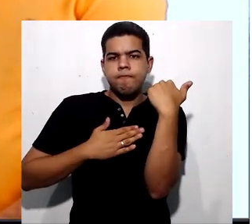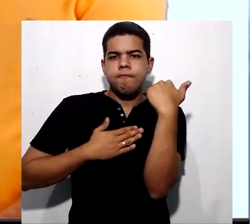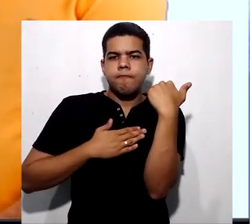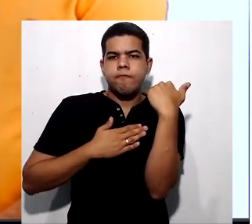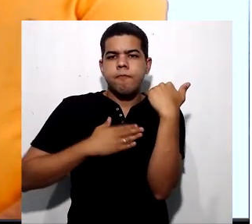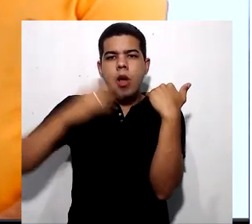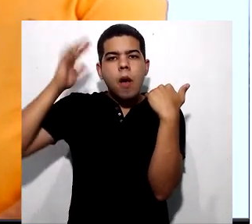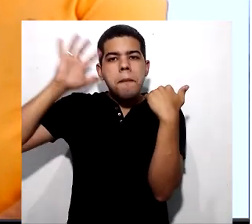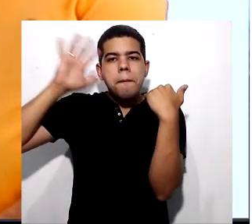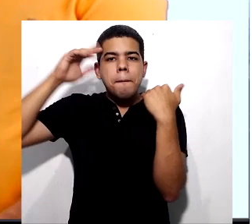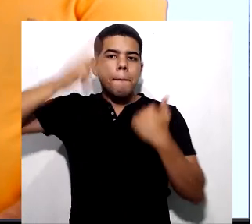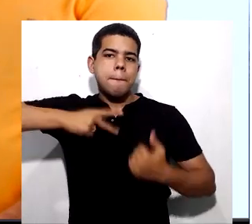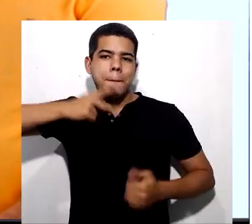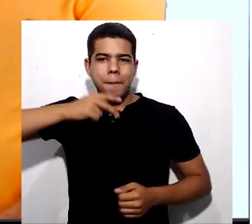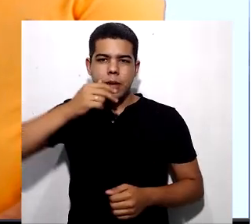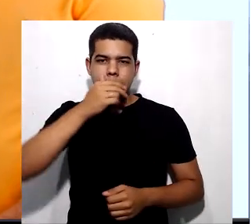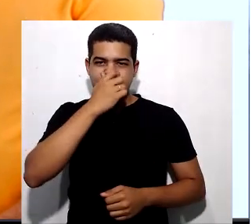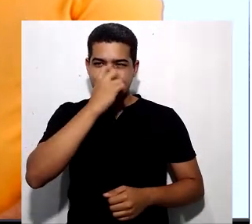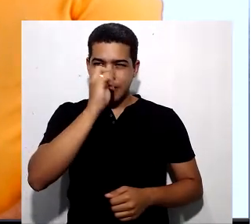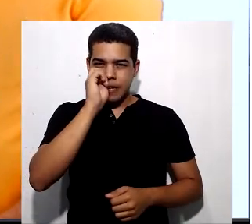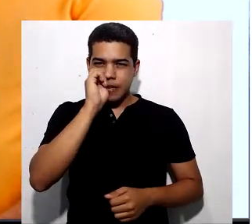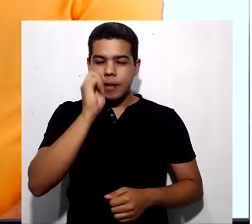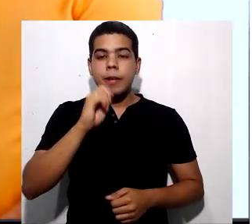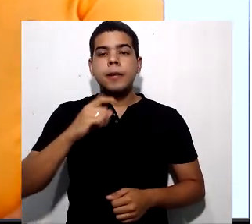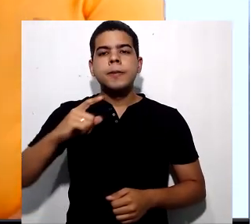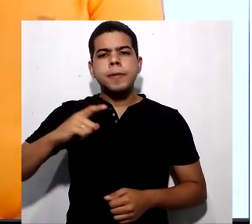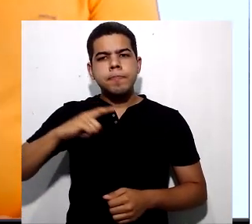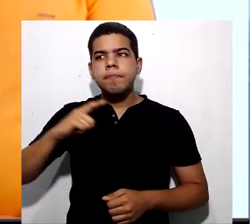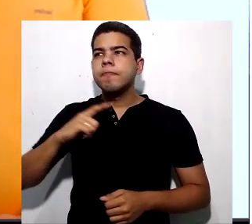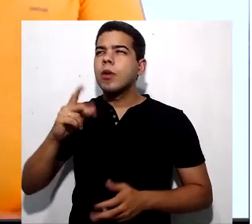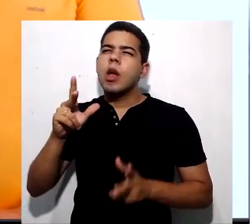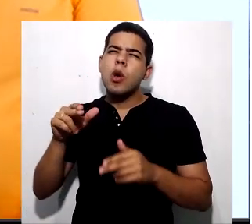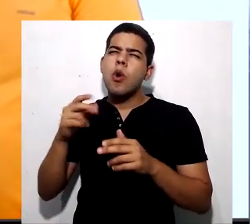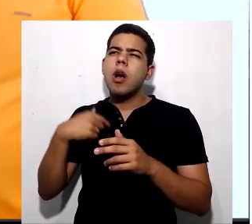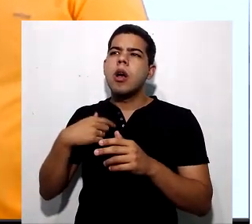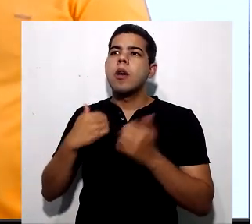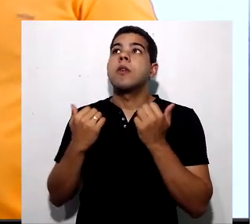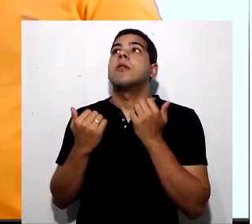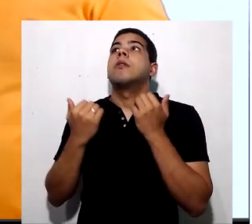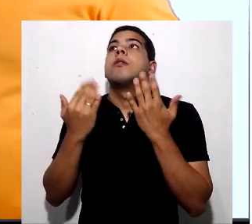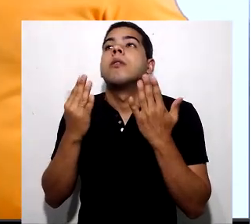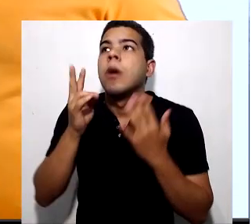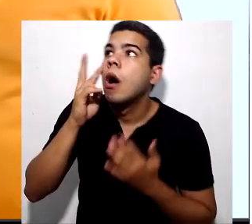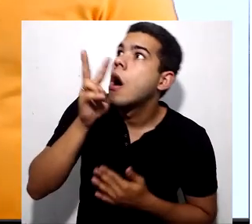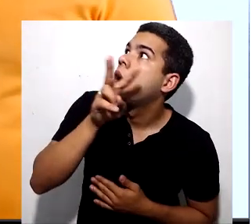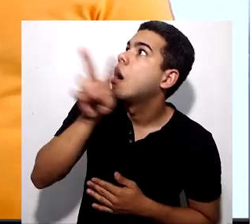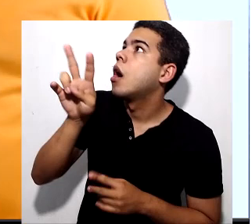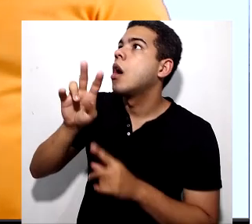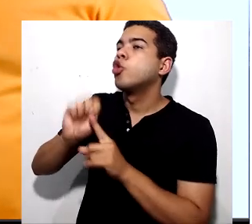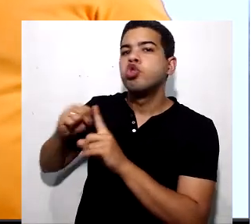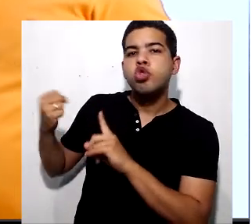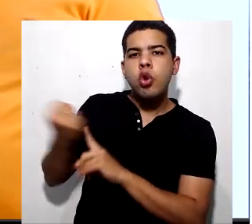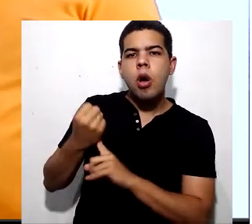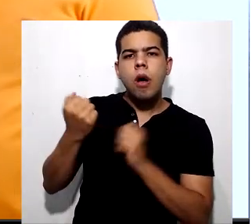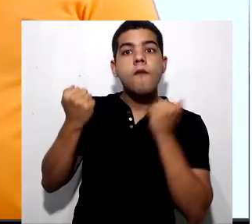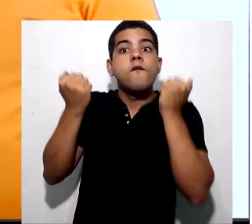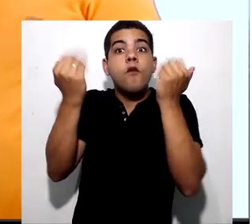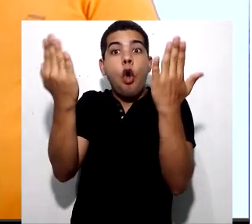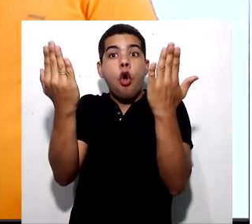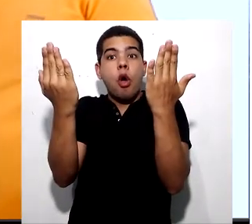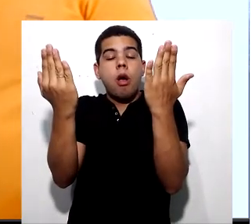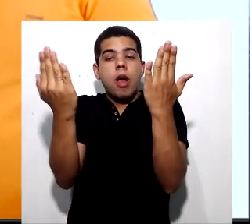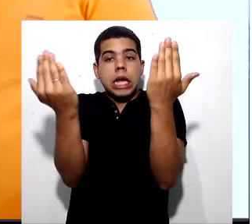ela tem esse olhar social externo. Quando ela vai falar sobre a imigração, vai